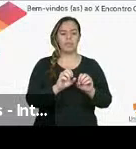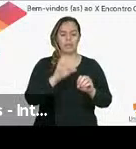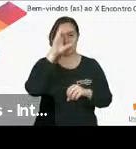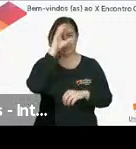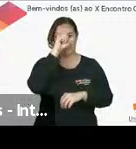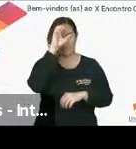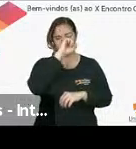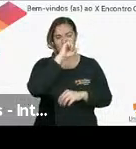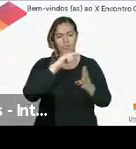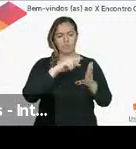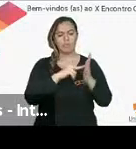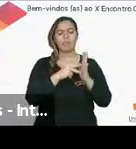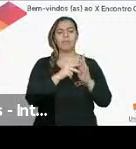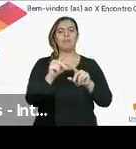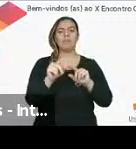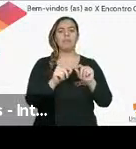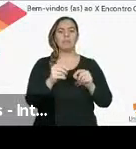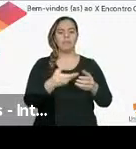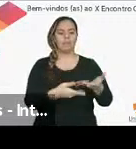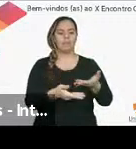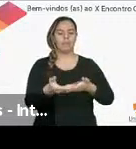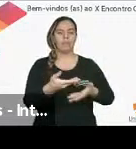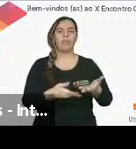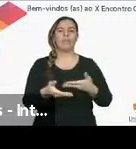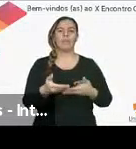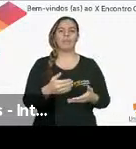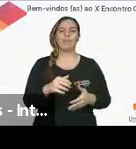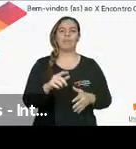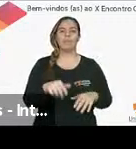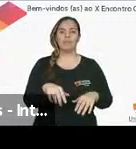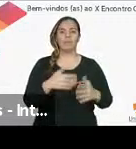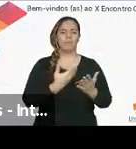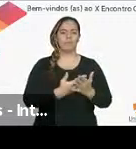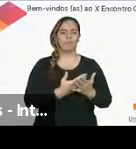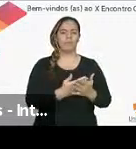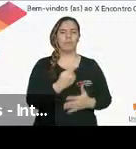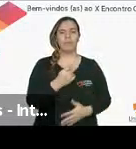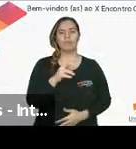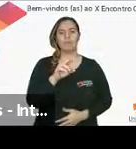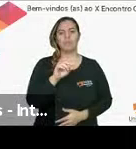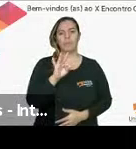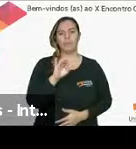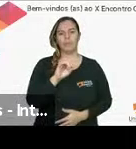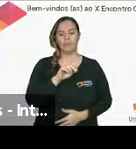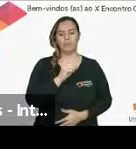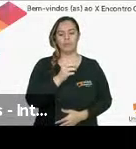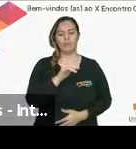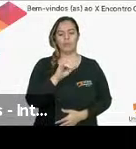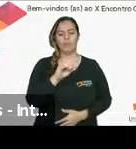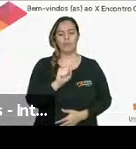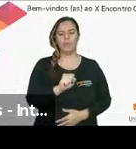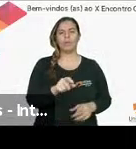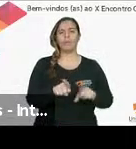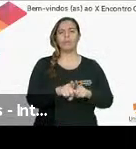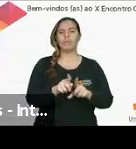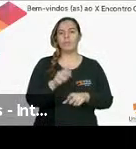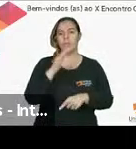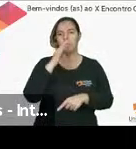A aprendizagem tem sido estudada em protozoários, em plantas. Plantas aprendem também.